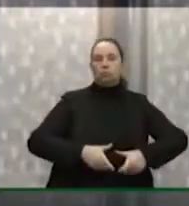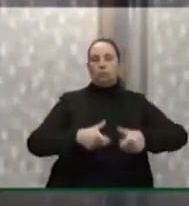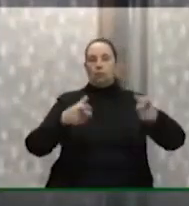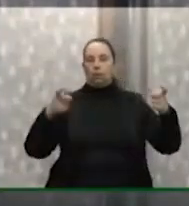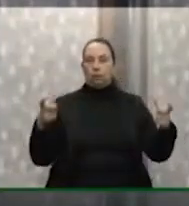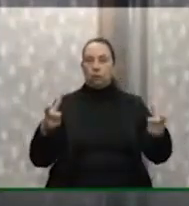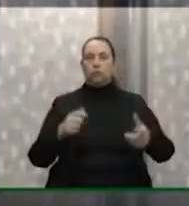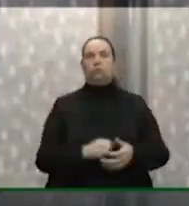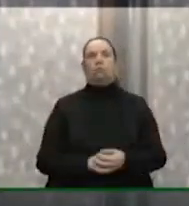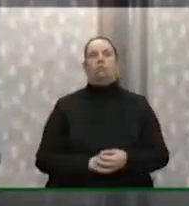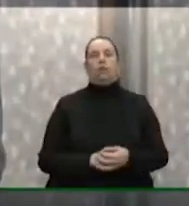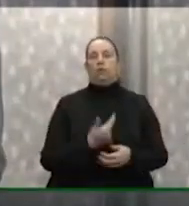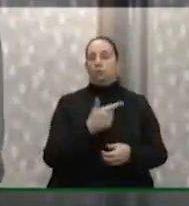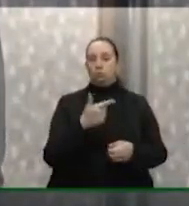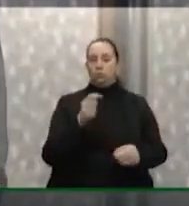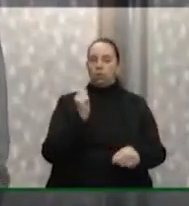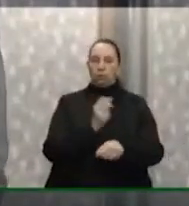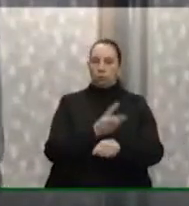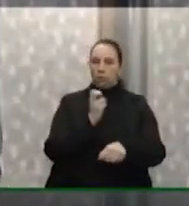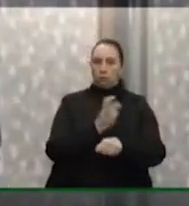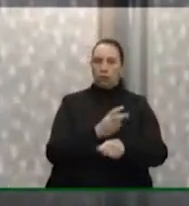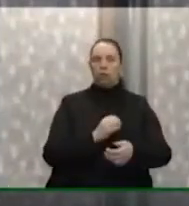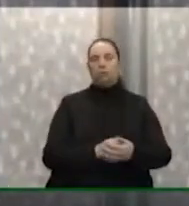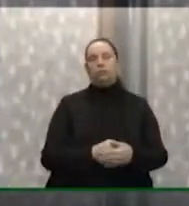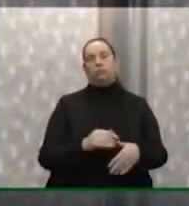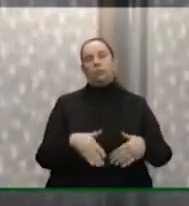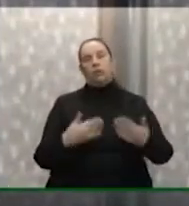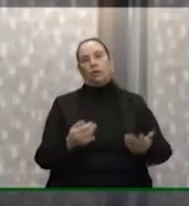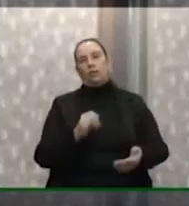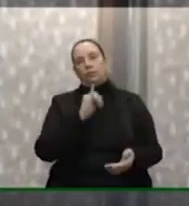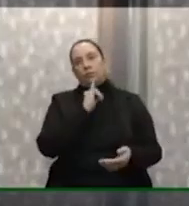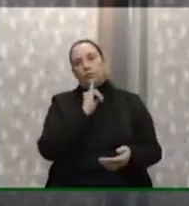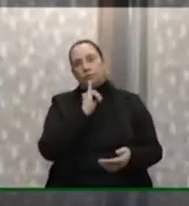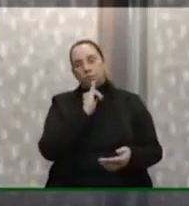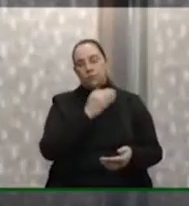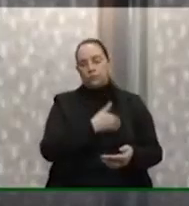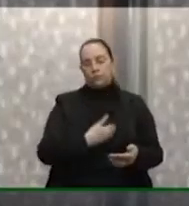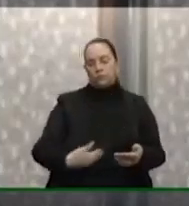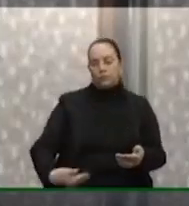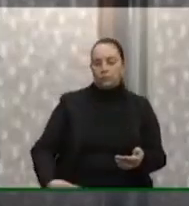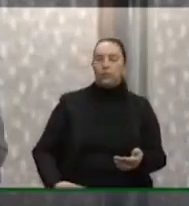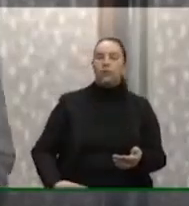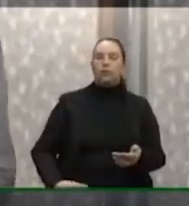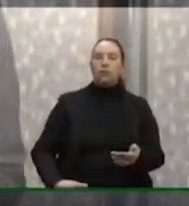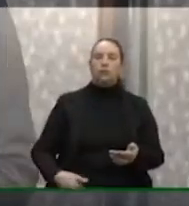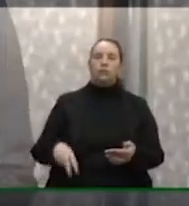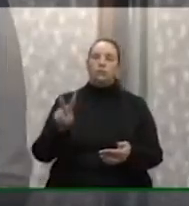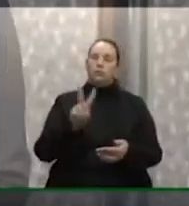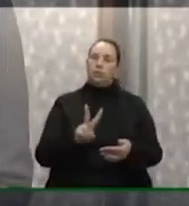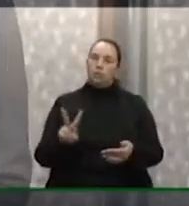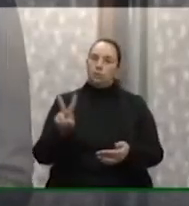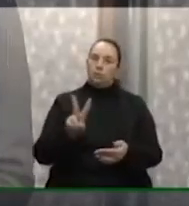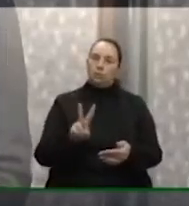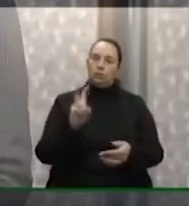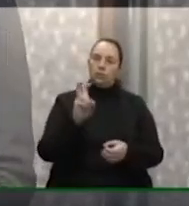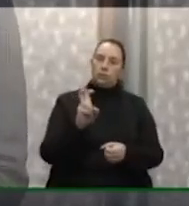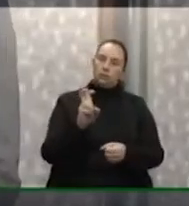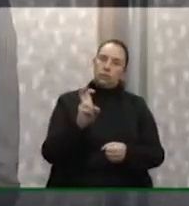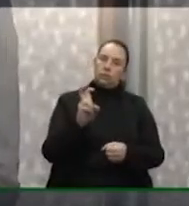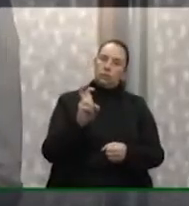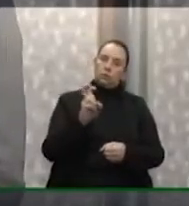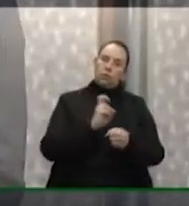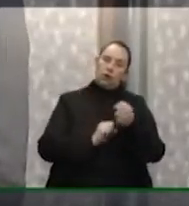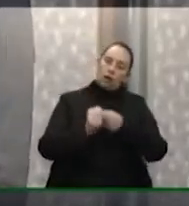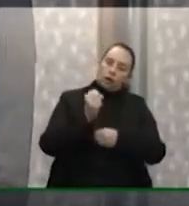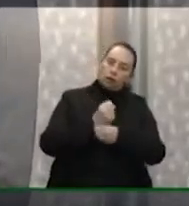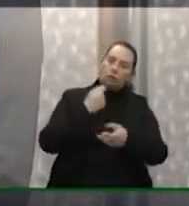eh agrotóxico e infelizmente o governo Municipal de Viamão há 5 anos tenta